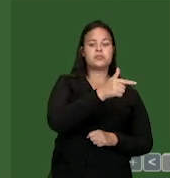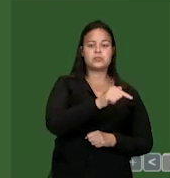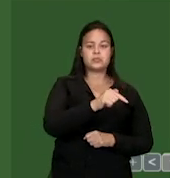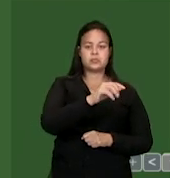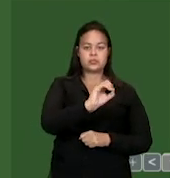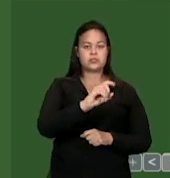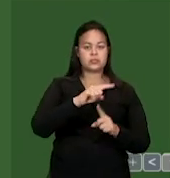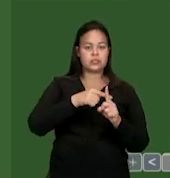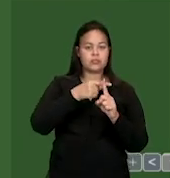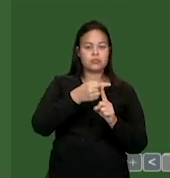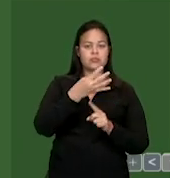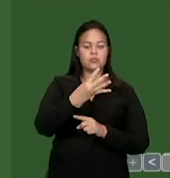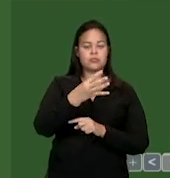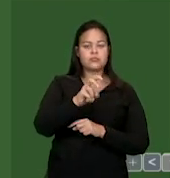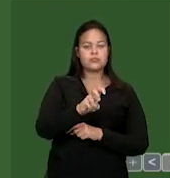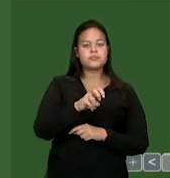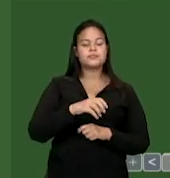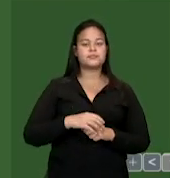45,